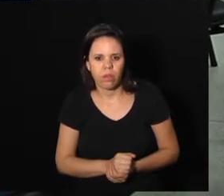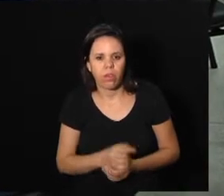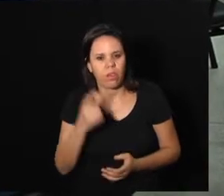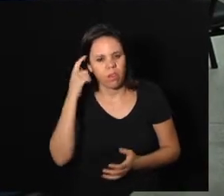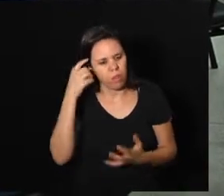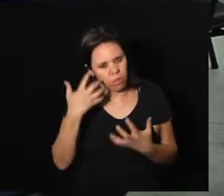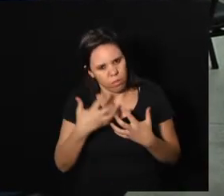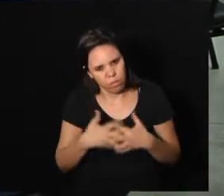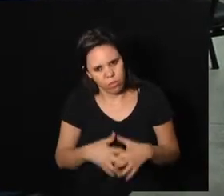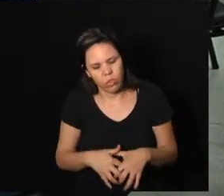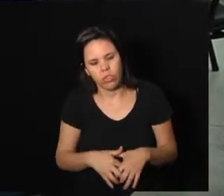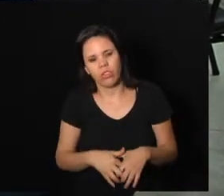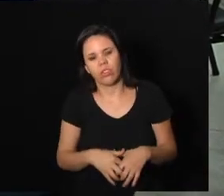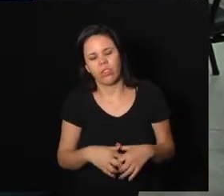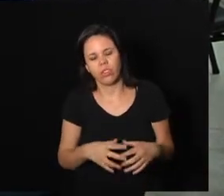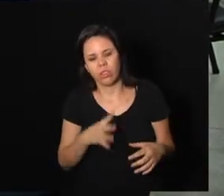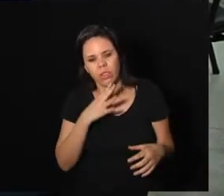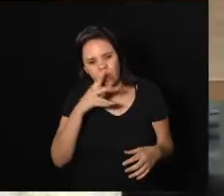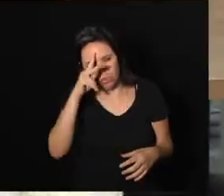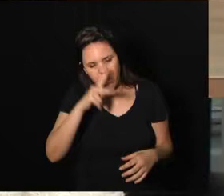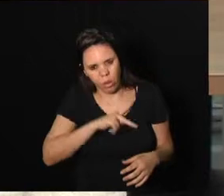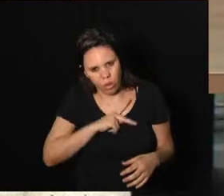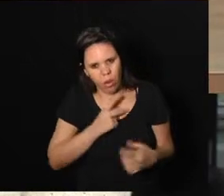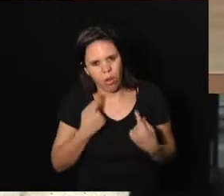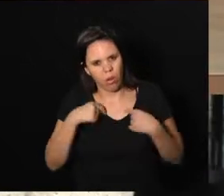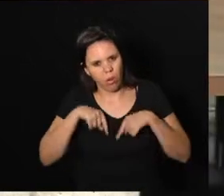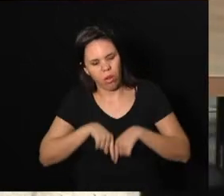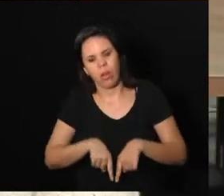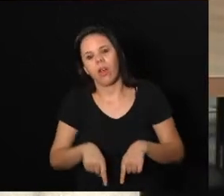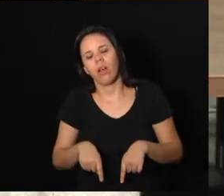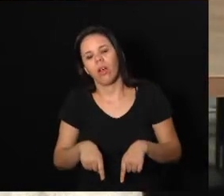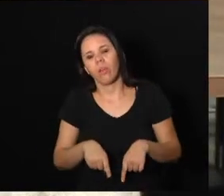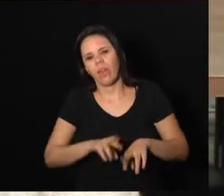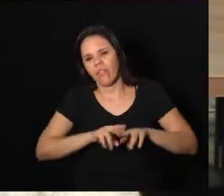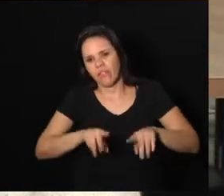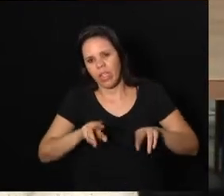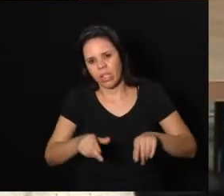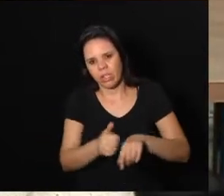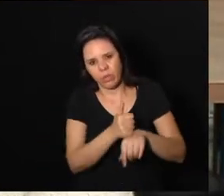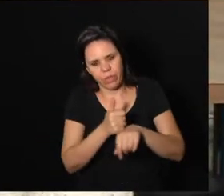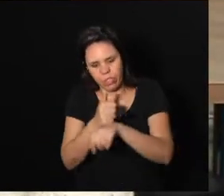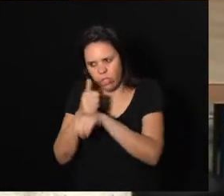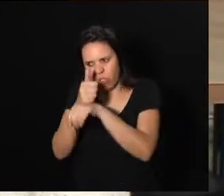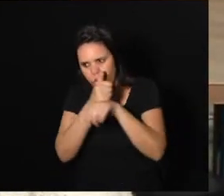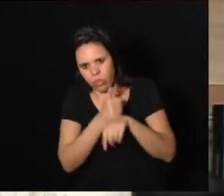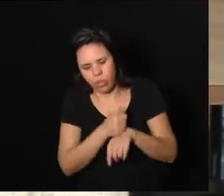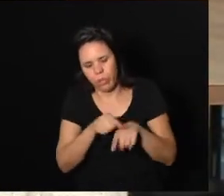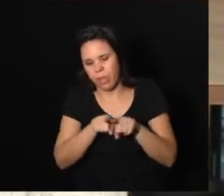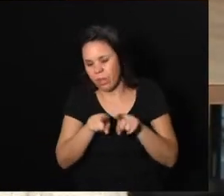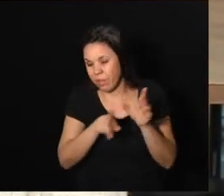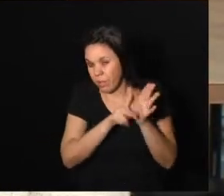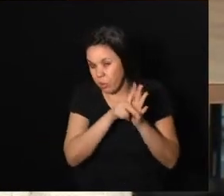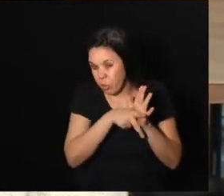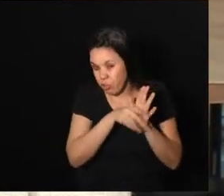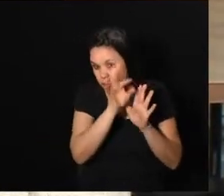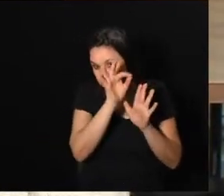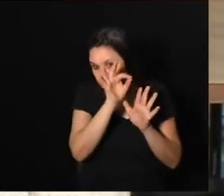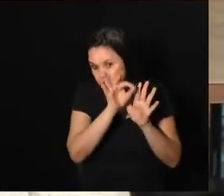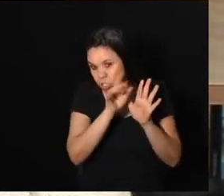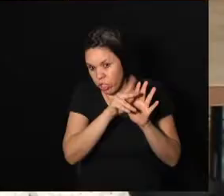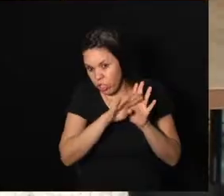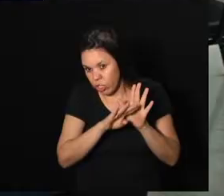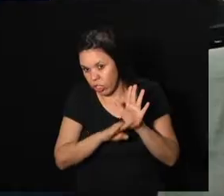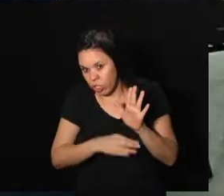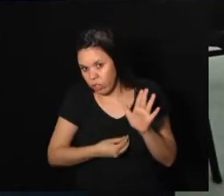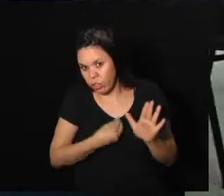Refletir, pensar, se conhecer as profissões, conhecer até mesmo seu projeto de vida, isso é muito